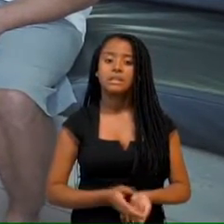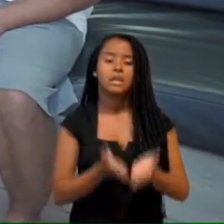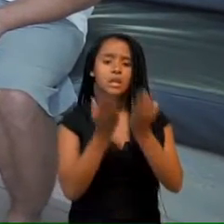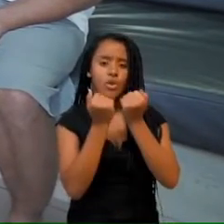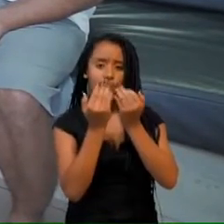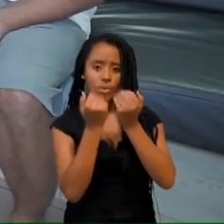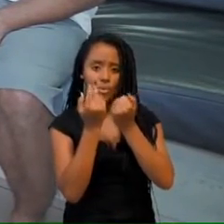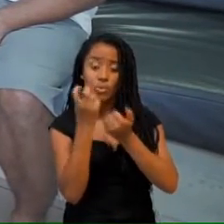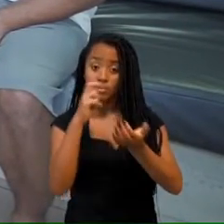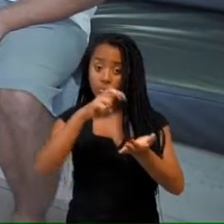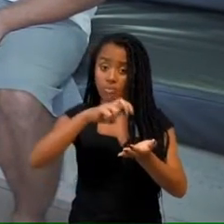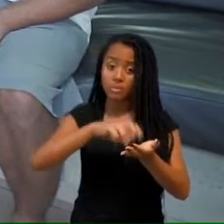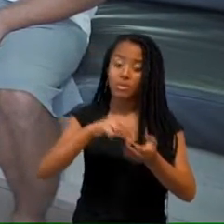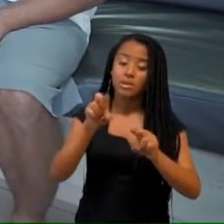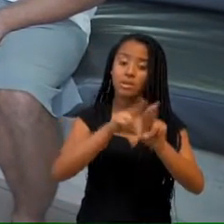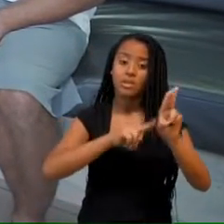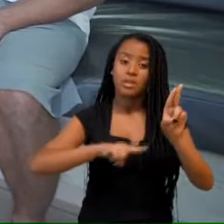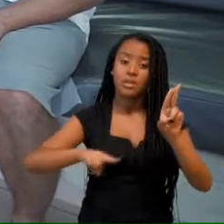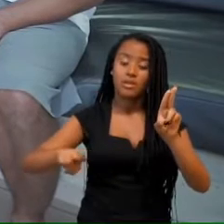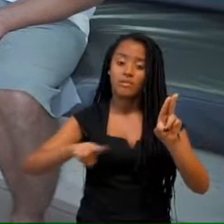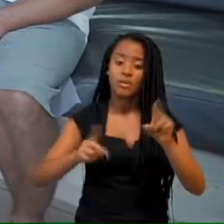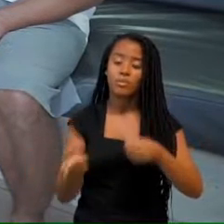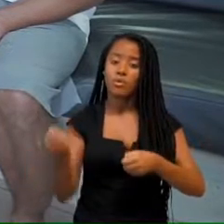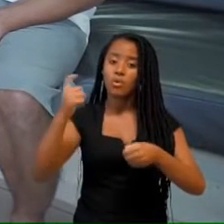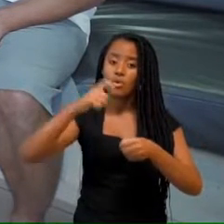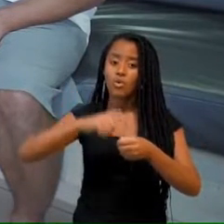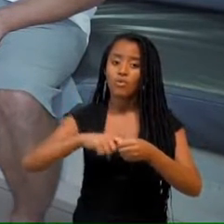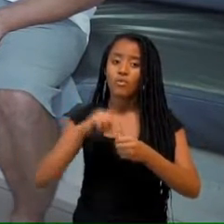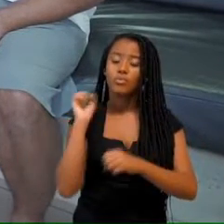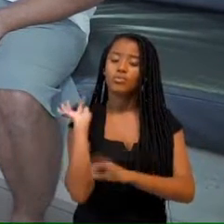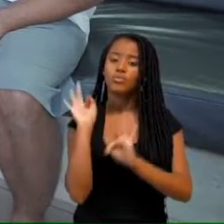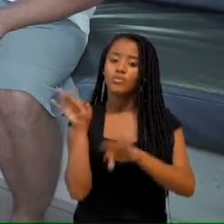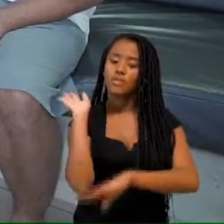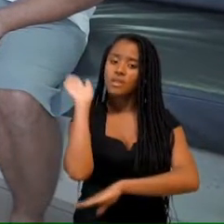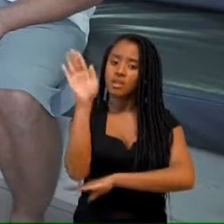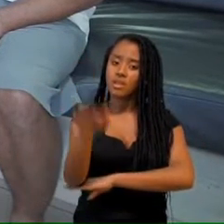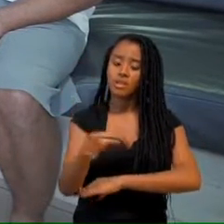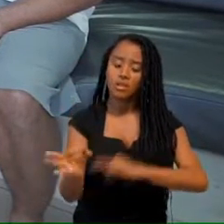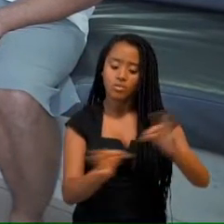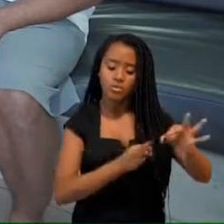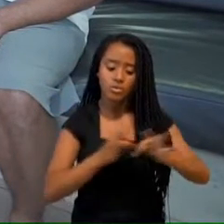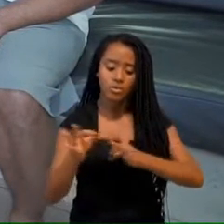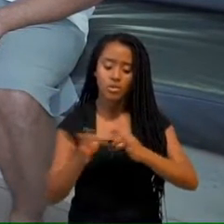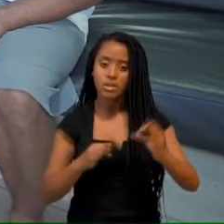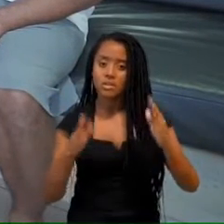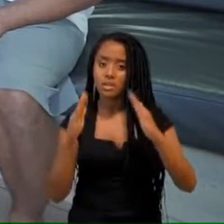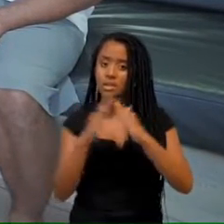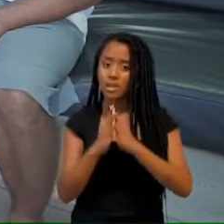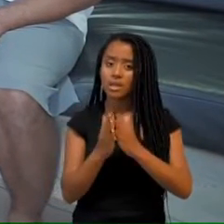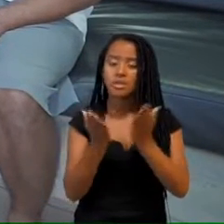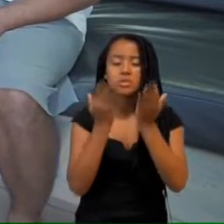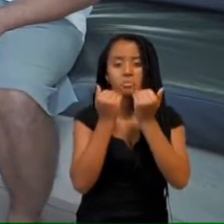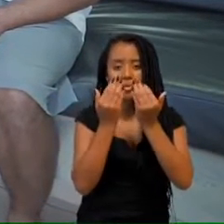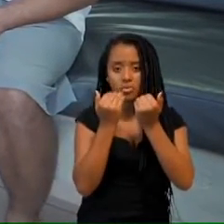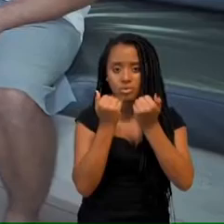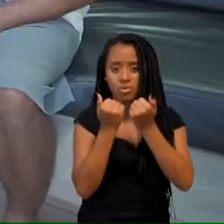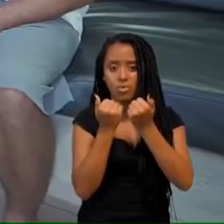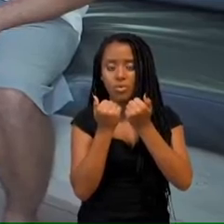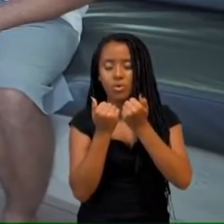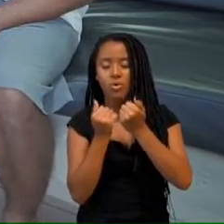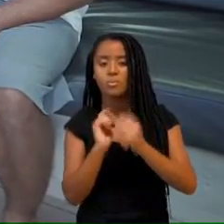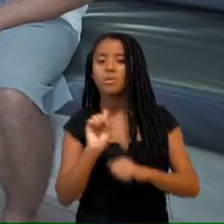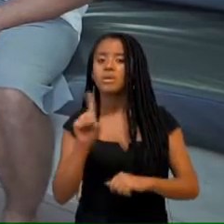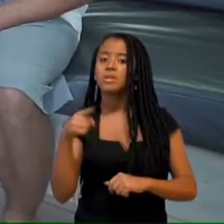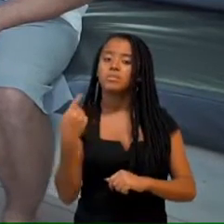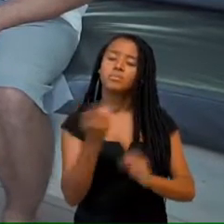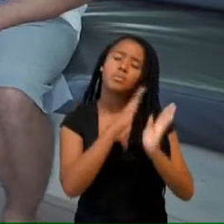UFO passo o dia na UFO e volto no final da tarde E aí eu preparo aqui fico aqui em casa e janto depois eu vou dormir est dar